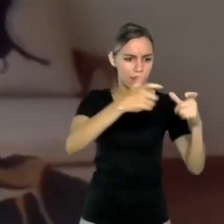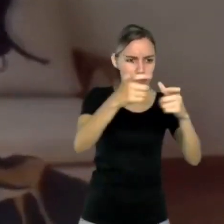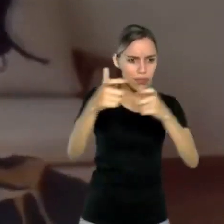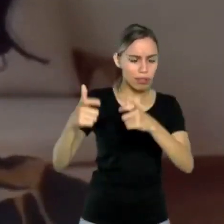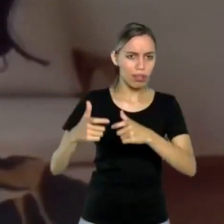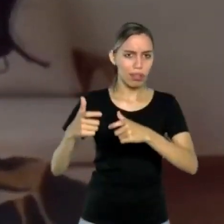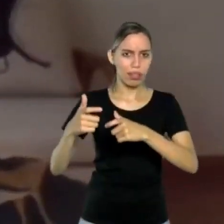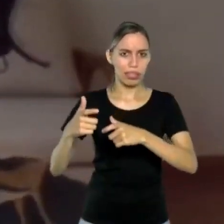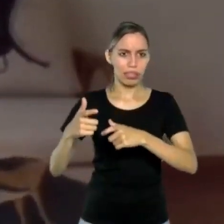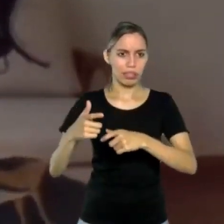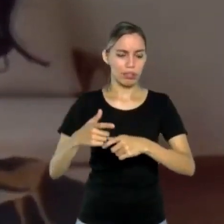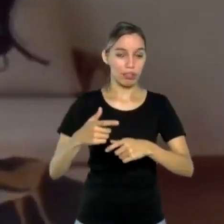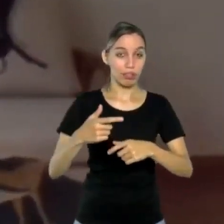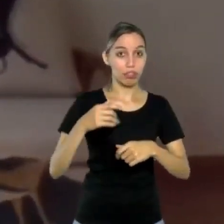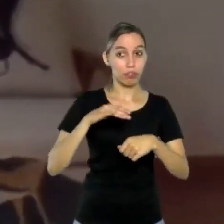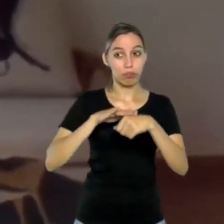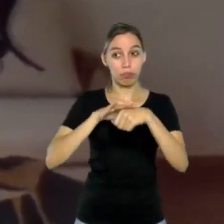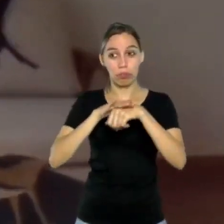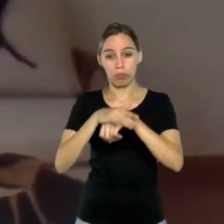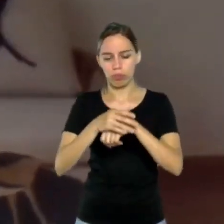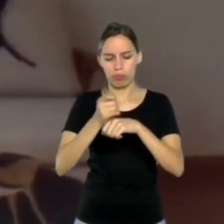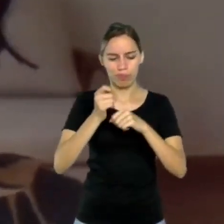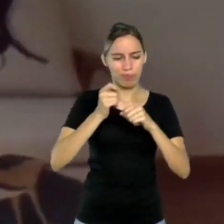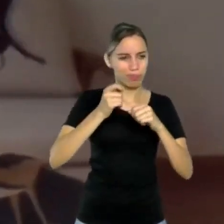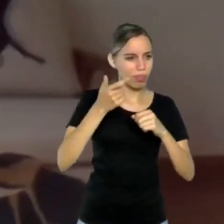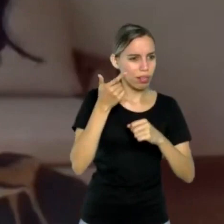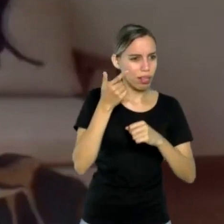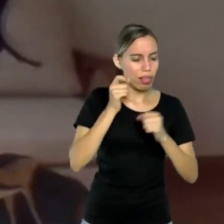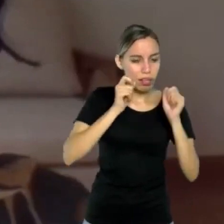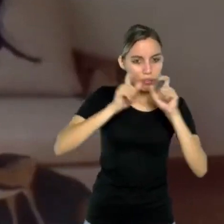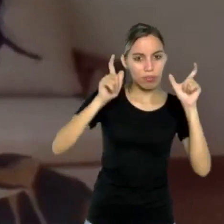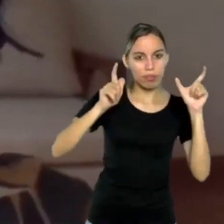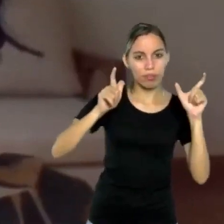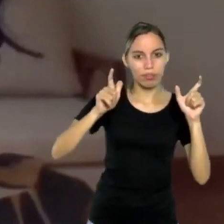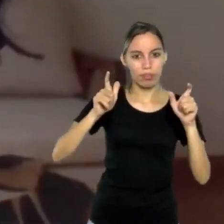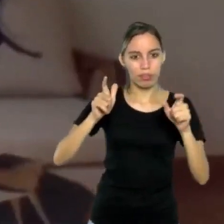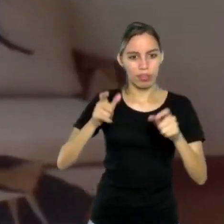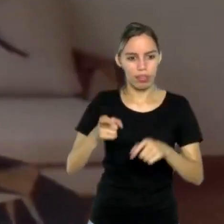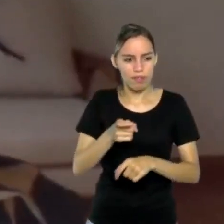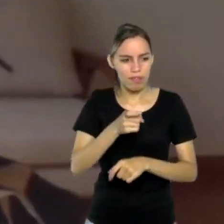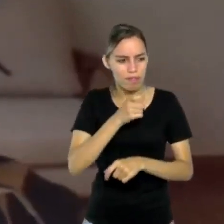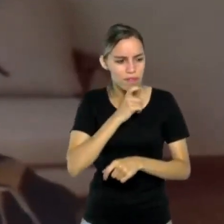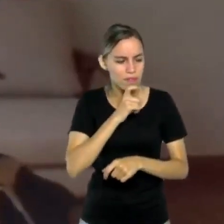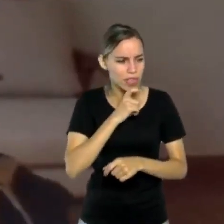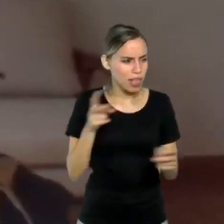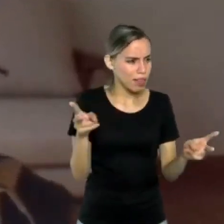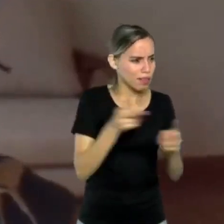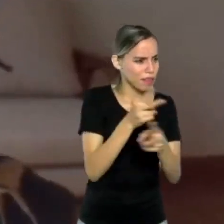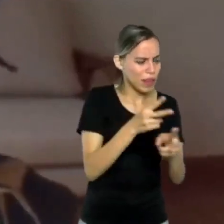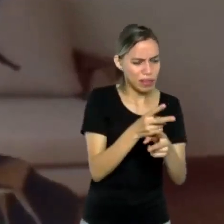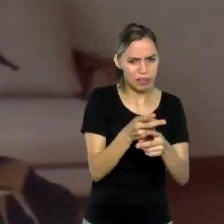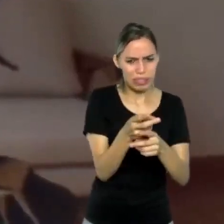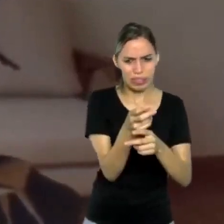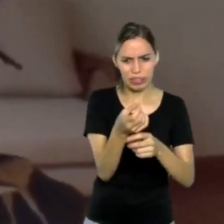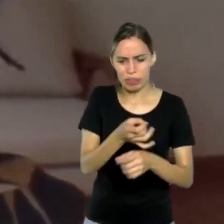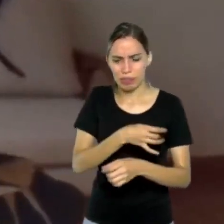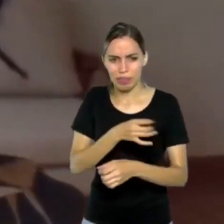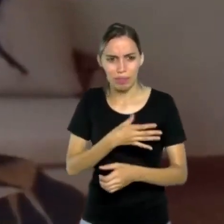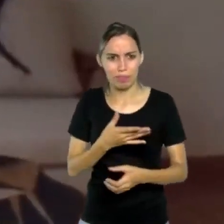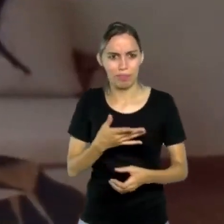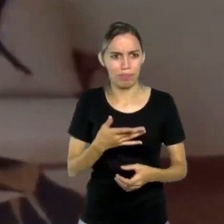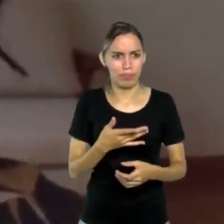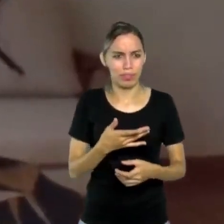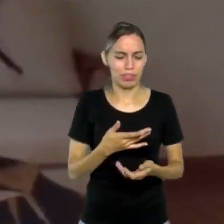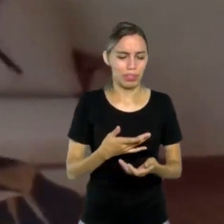noite, em claro, cansaço em folhas, formas, grãos, rochas, frio, vento, trama, coberta.